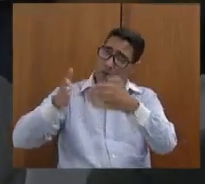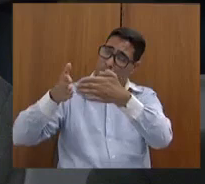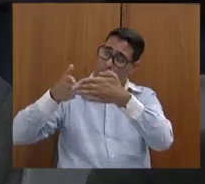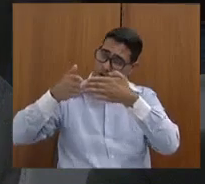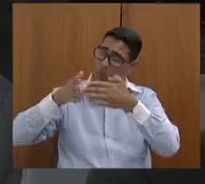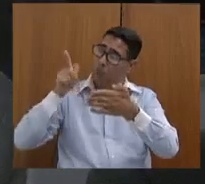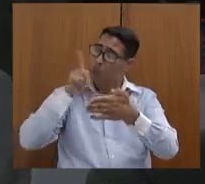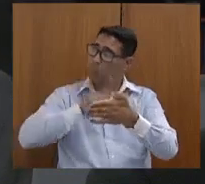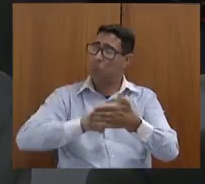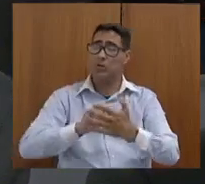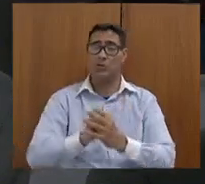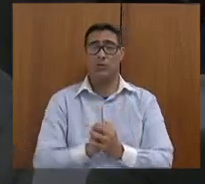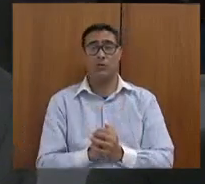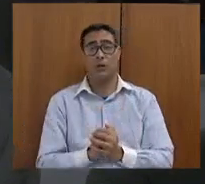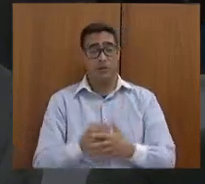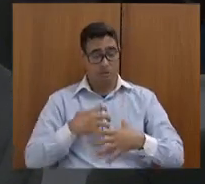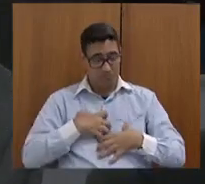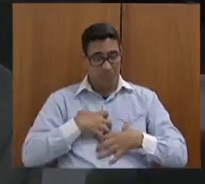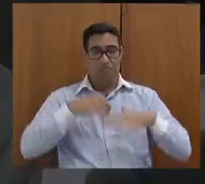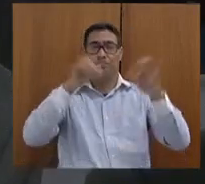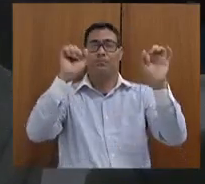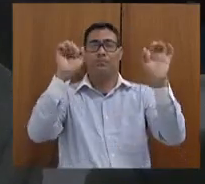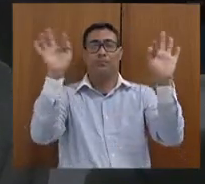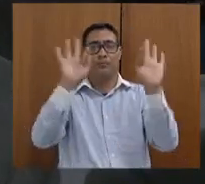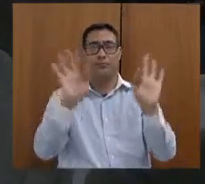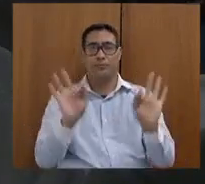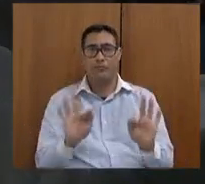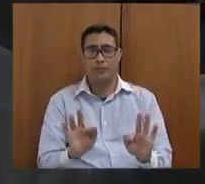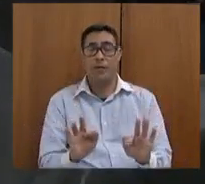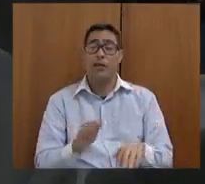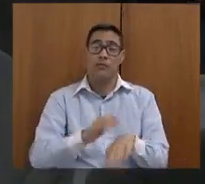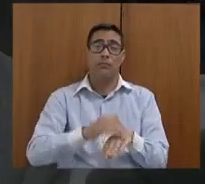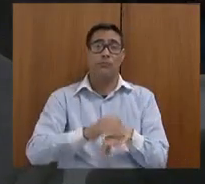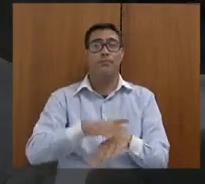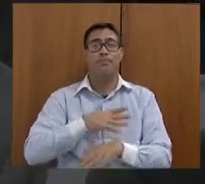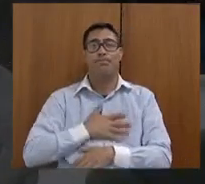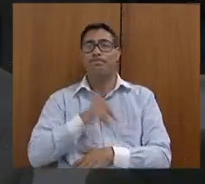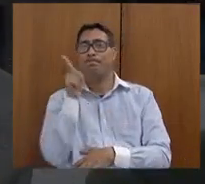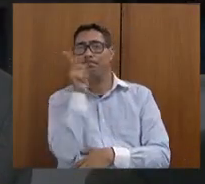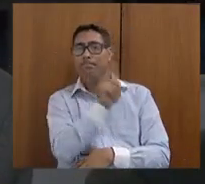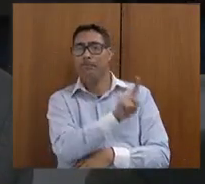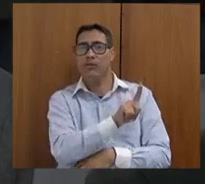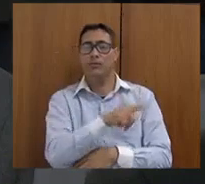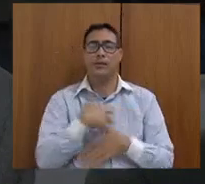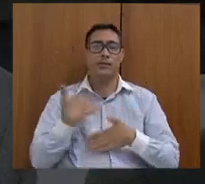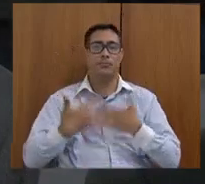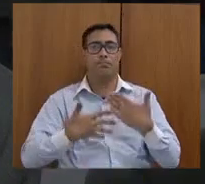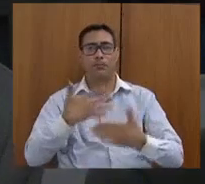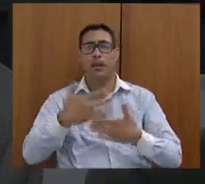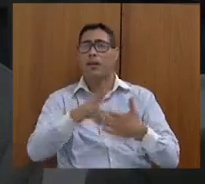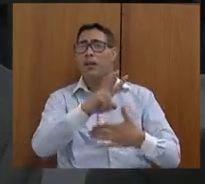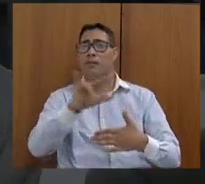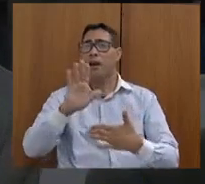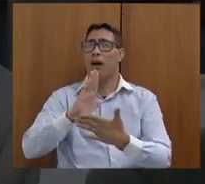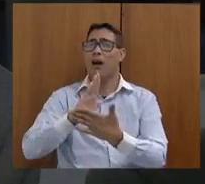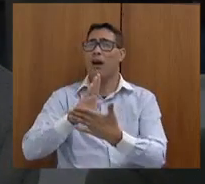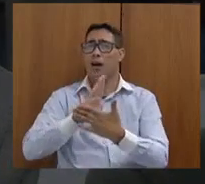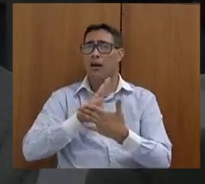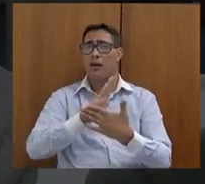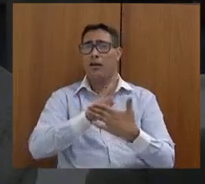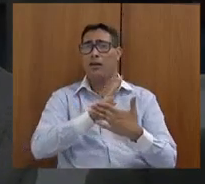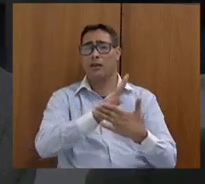fico muito feliz porque é uma conquista que vai ajudar e muito